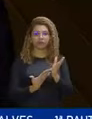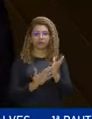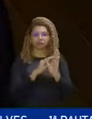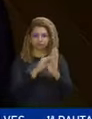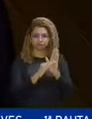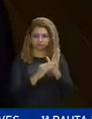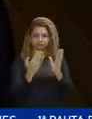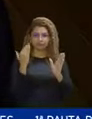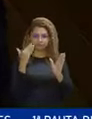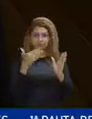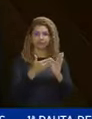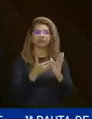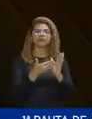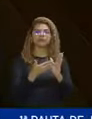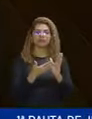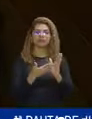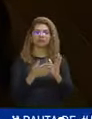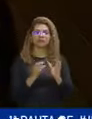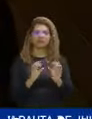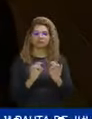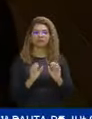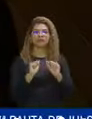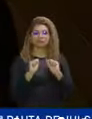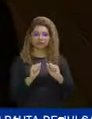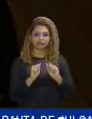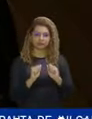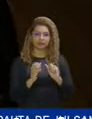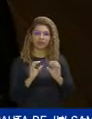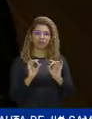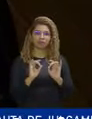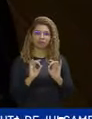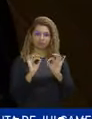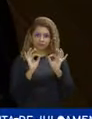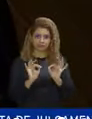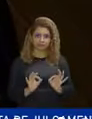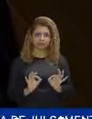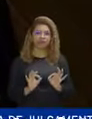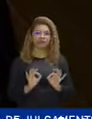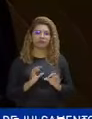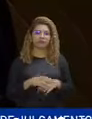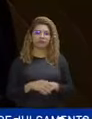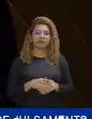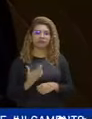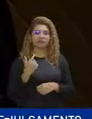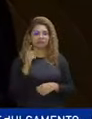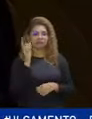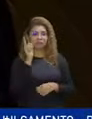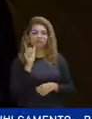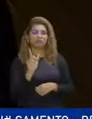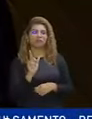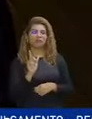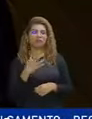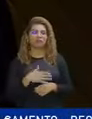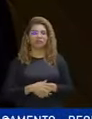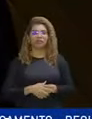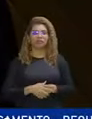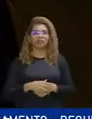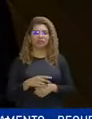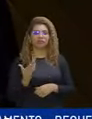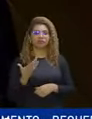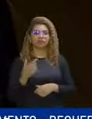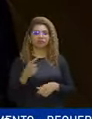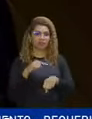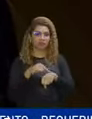Justiça Eleitoral. Esclareço que, por estarem preenchidos os requisitos legais, concedia tutela de urgência para determinar a